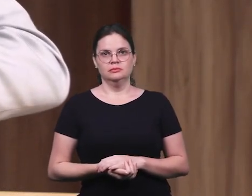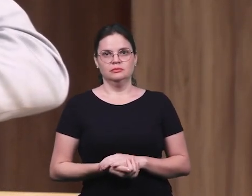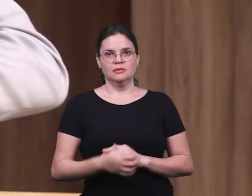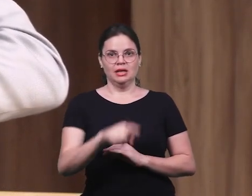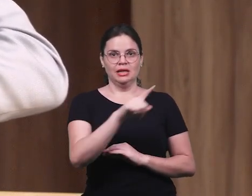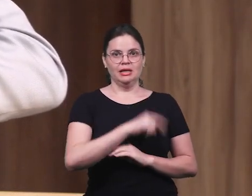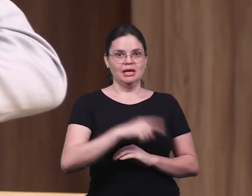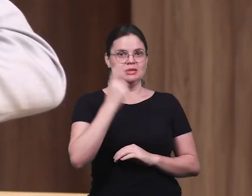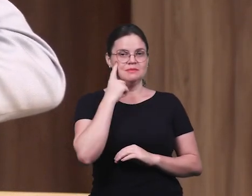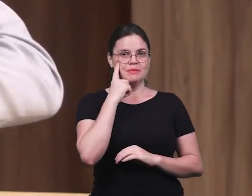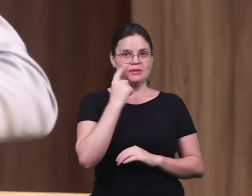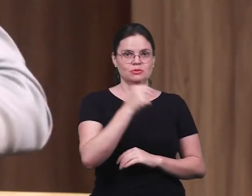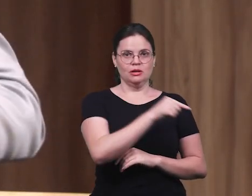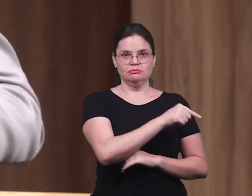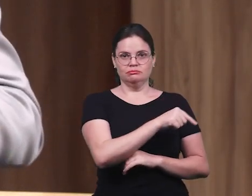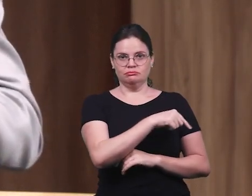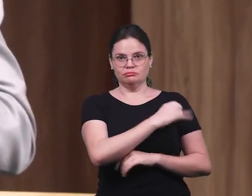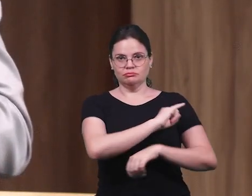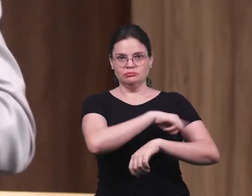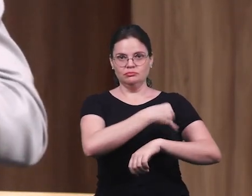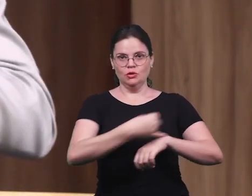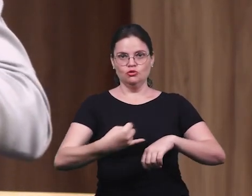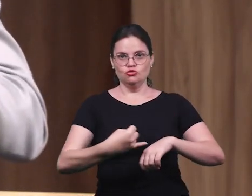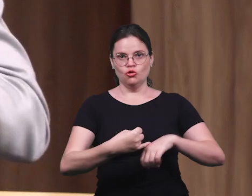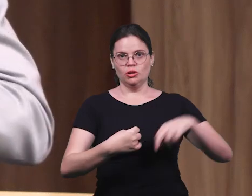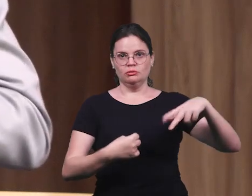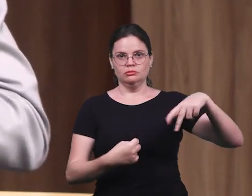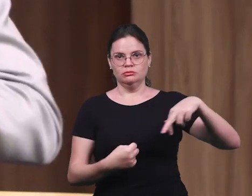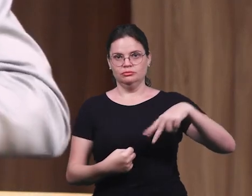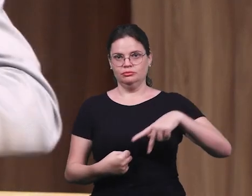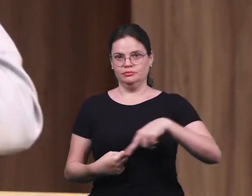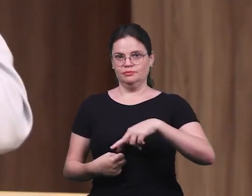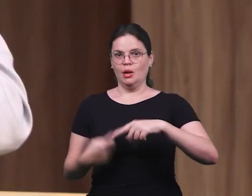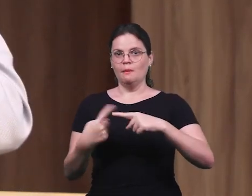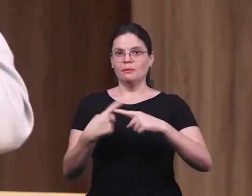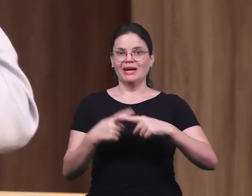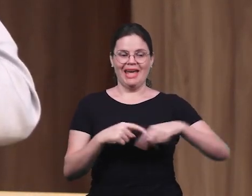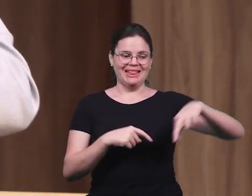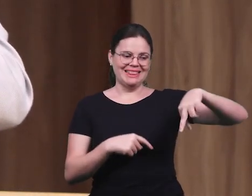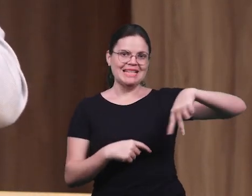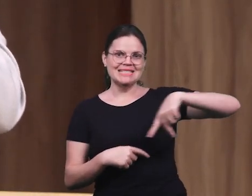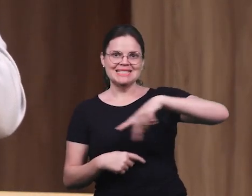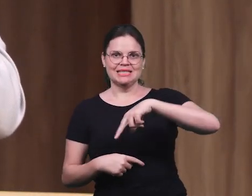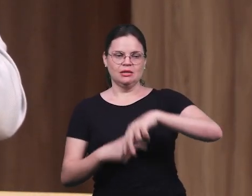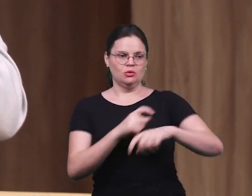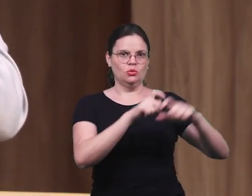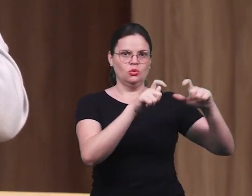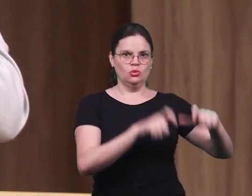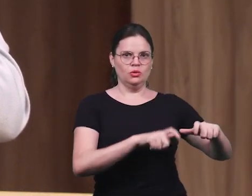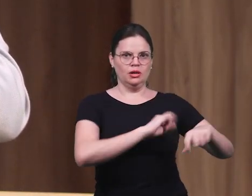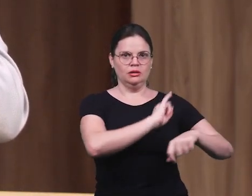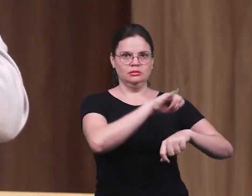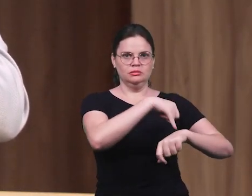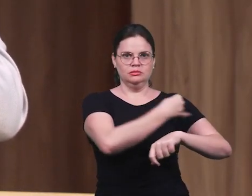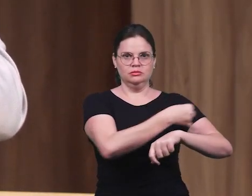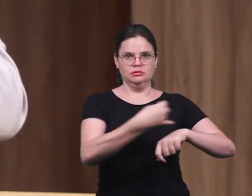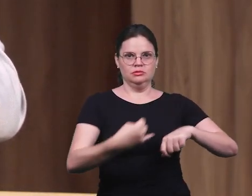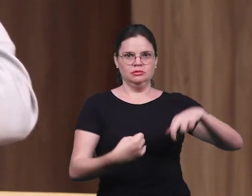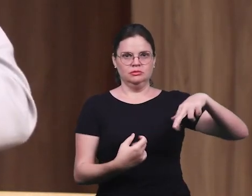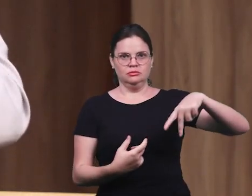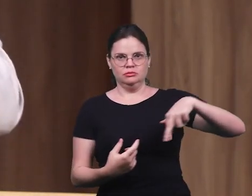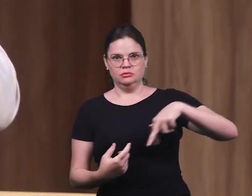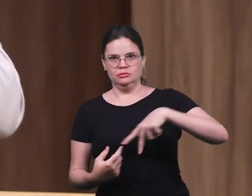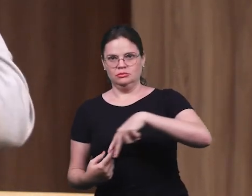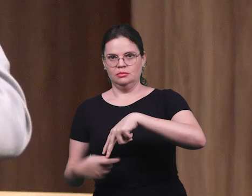descer. Isso foi bom, porque você tinha o Jordão e você tinha um vale do Jordão. Então, onde que eles estivessem, para